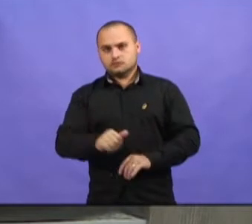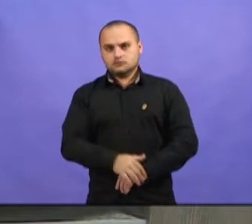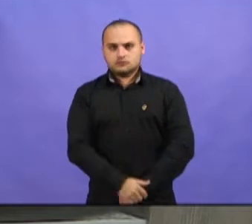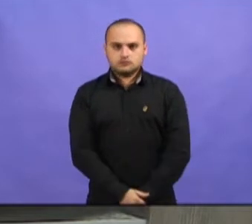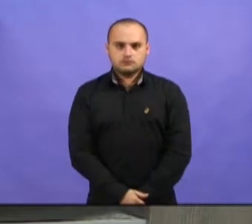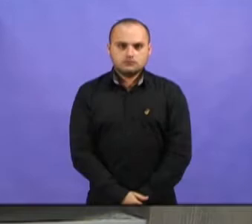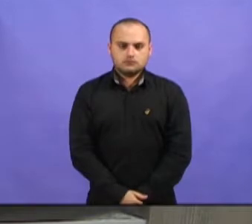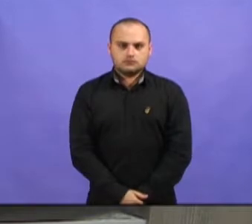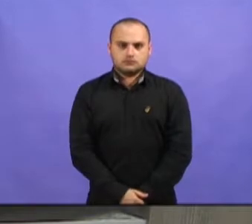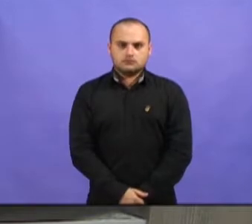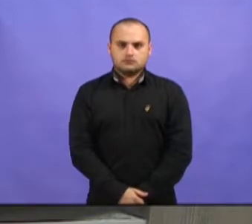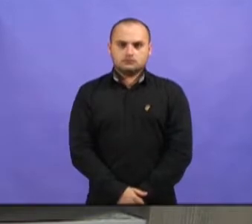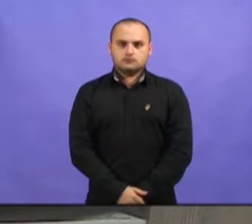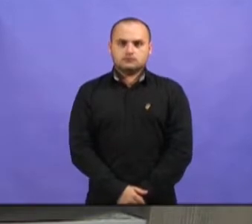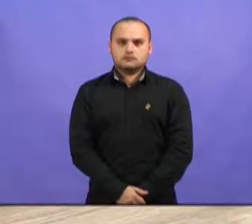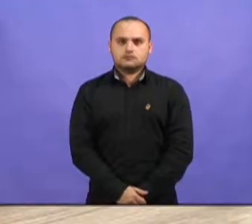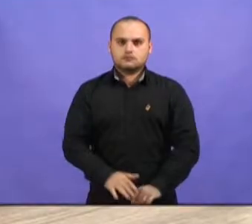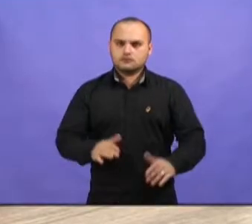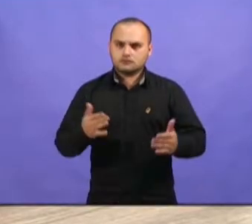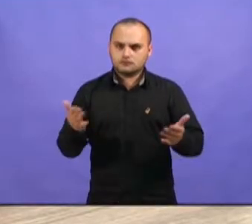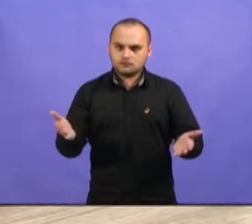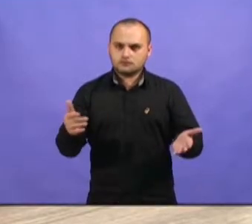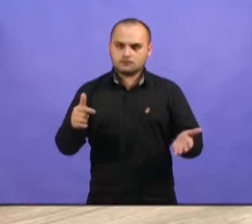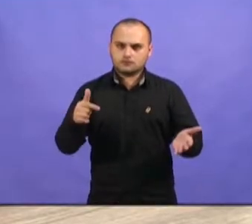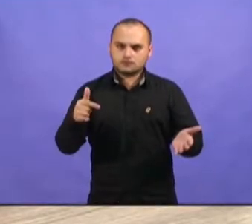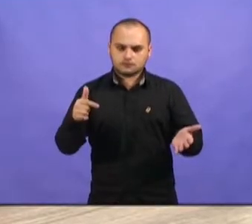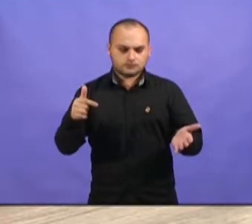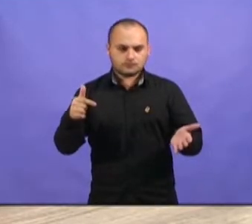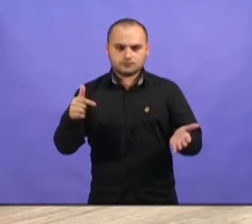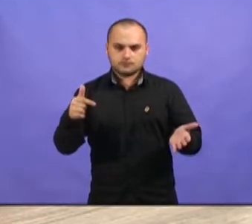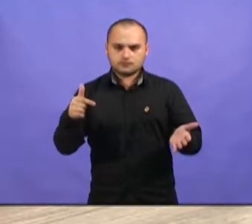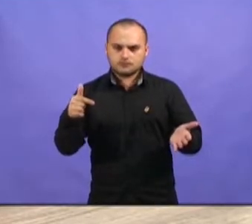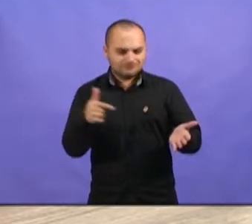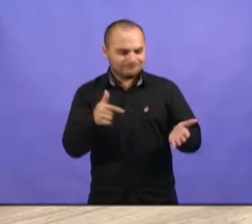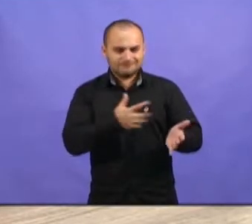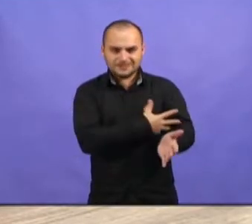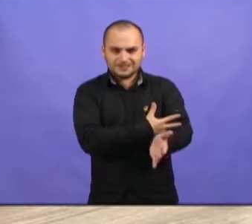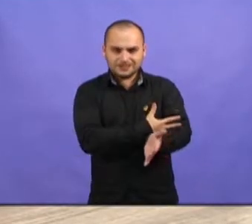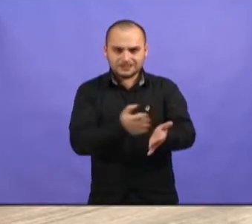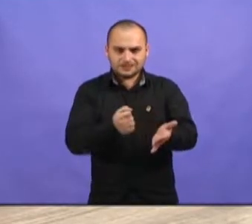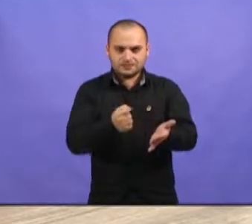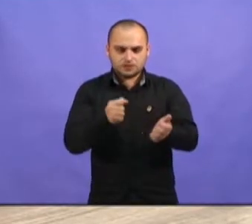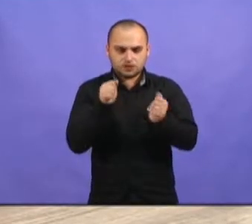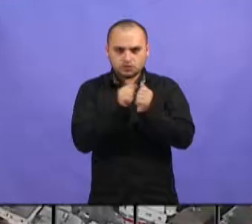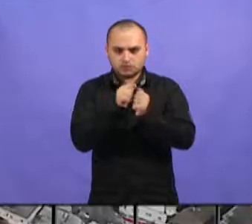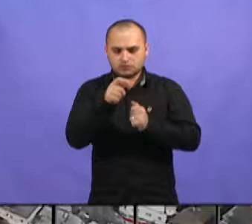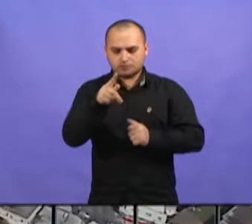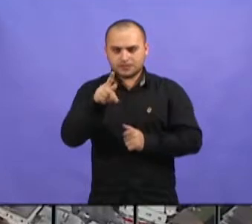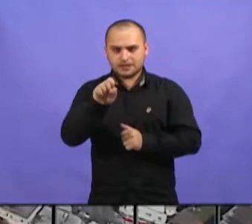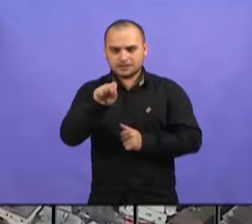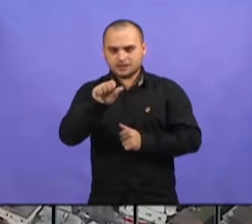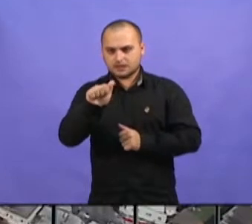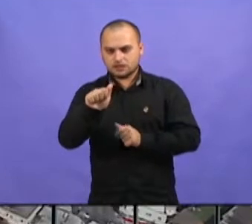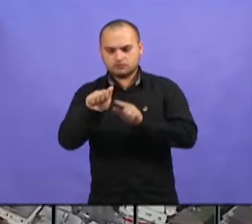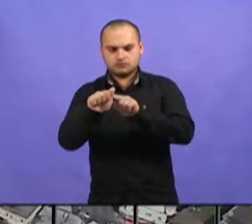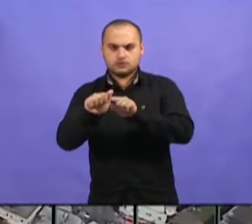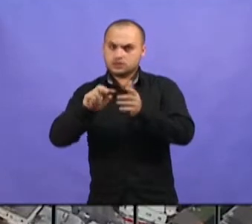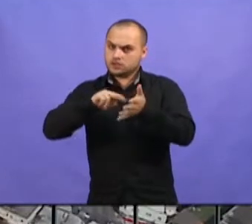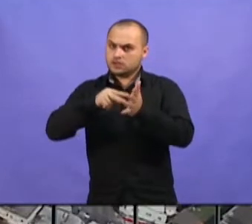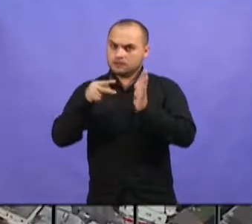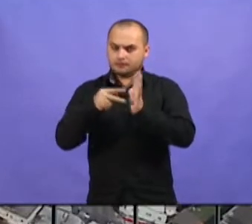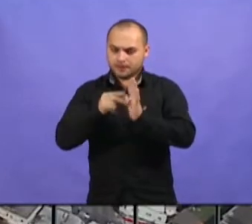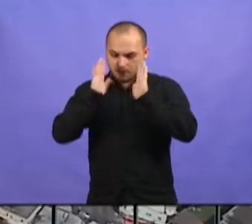O exame, o PSA, então, como o senhor falou, ele não é suficiente para identificar se há ou não